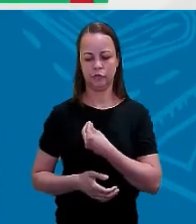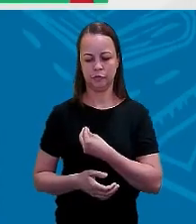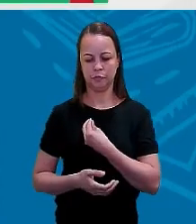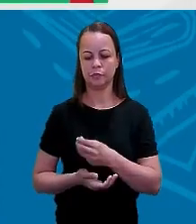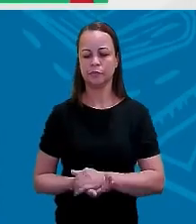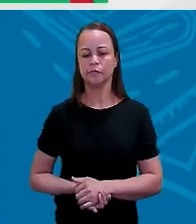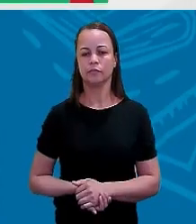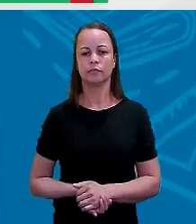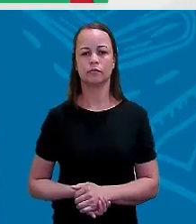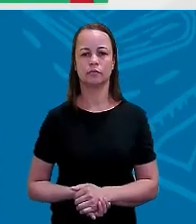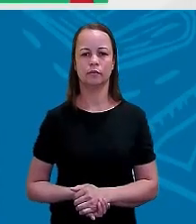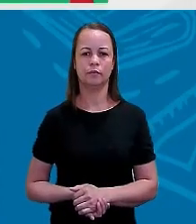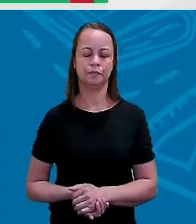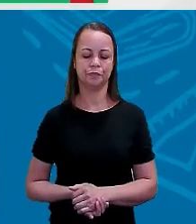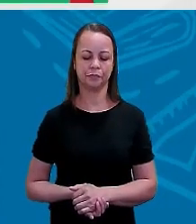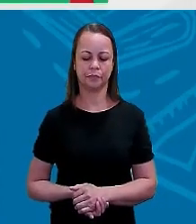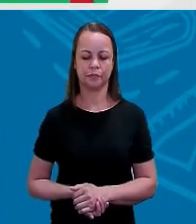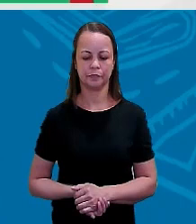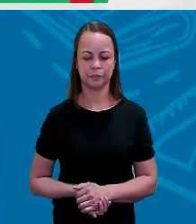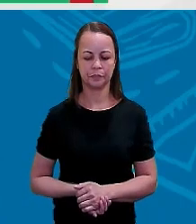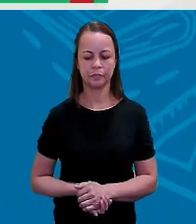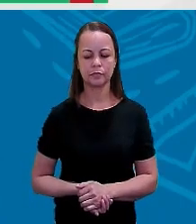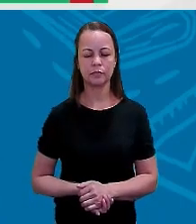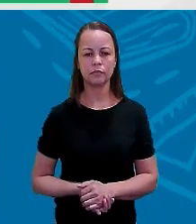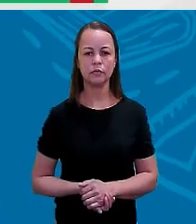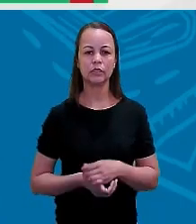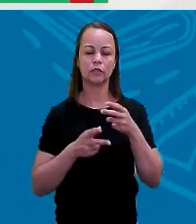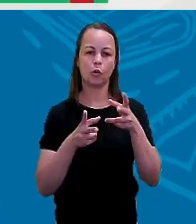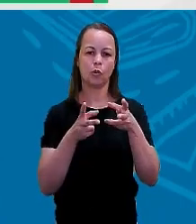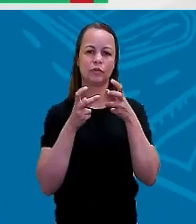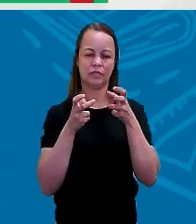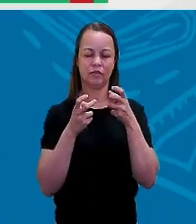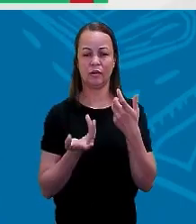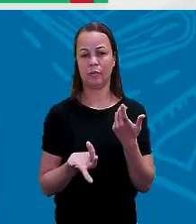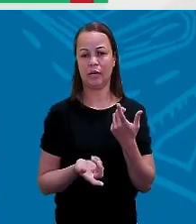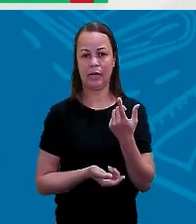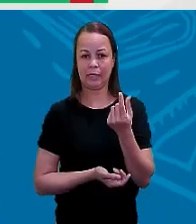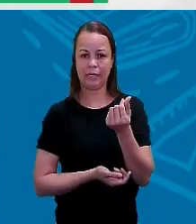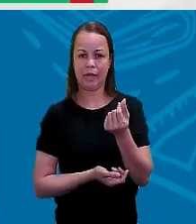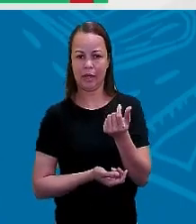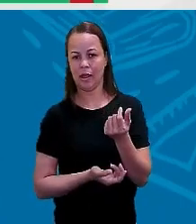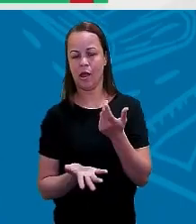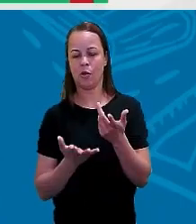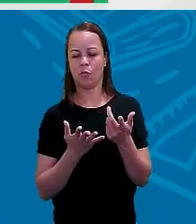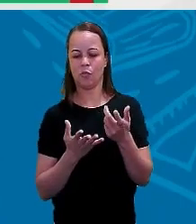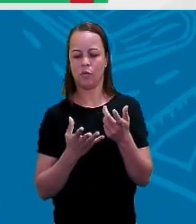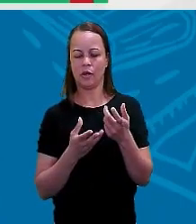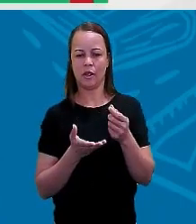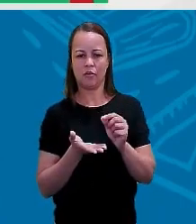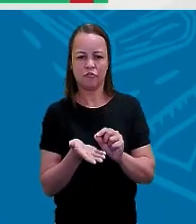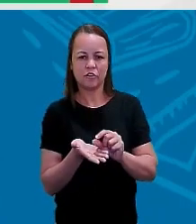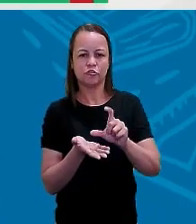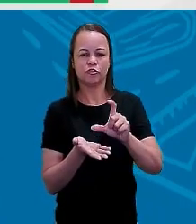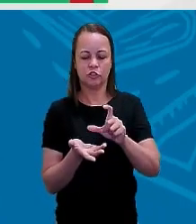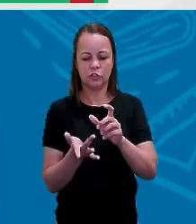nós observamos, né, que para cada real investido em saneamento básico, a